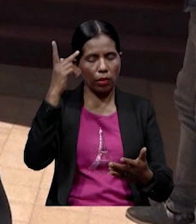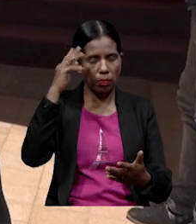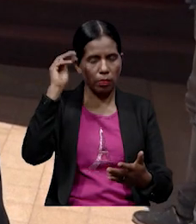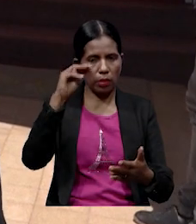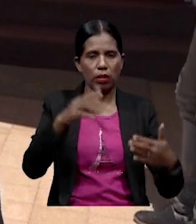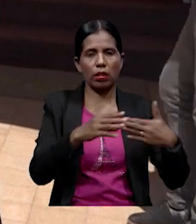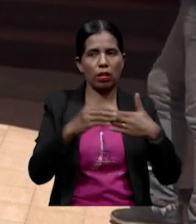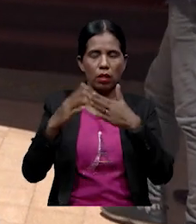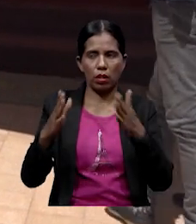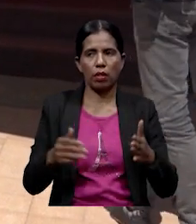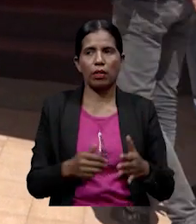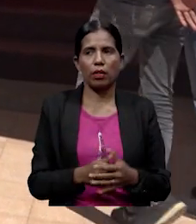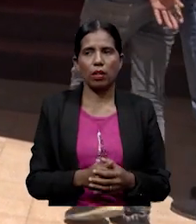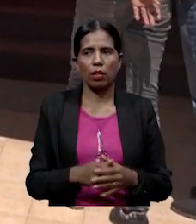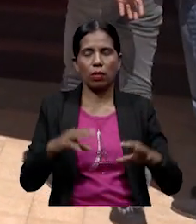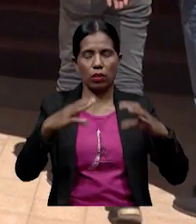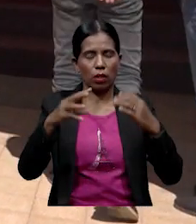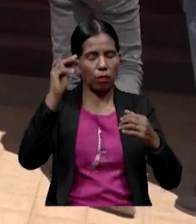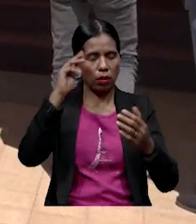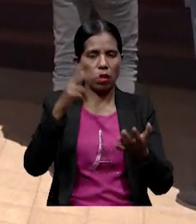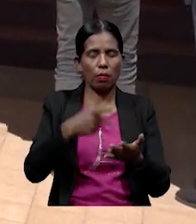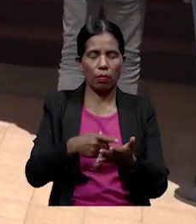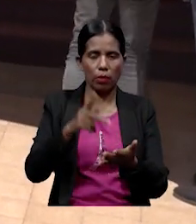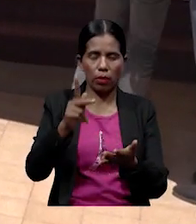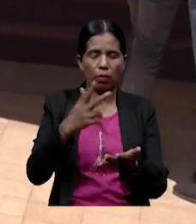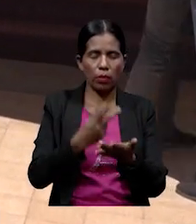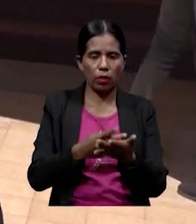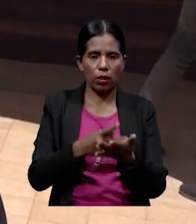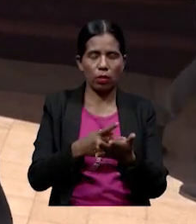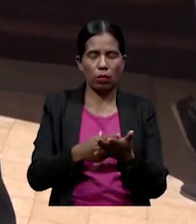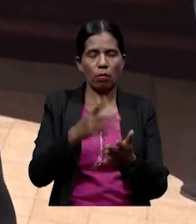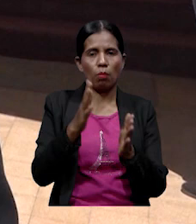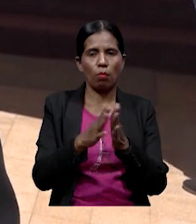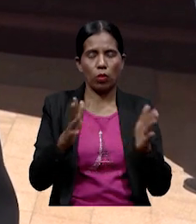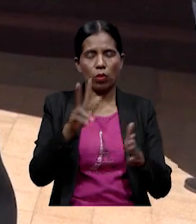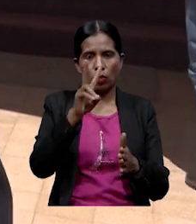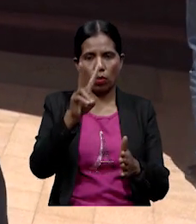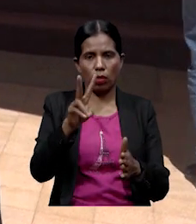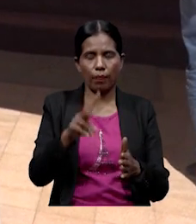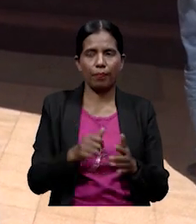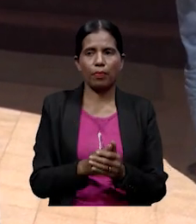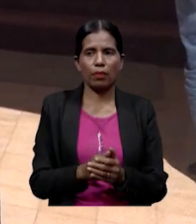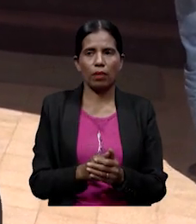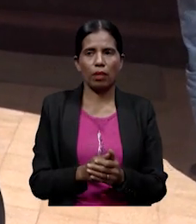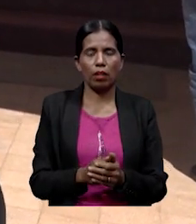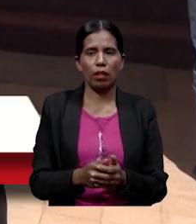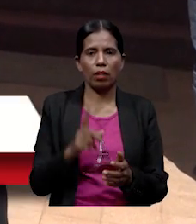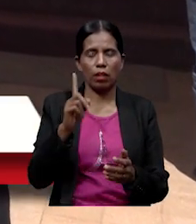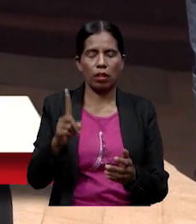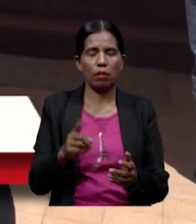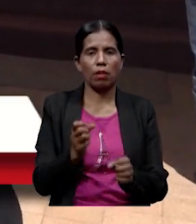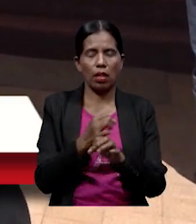liderança. Hoje o conselho do ministro aprova o projeto Boa Trua. E da reparação da